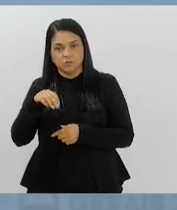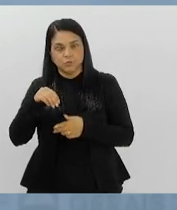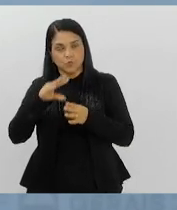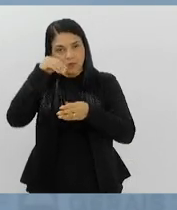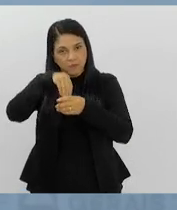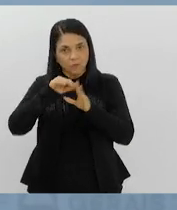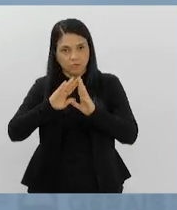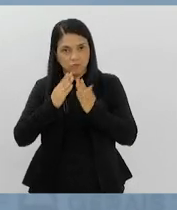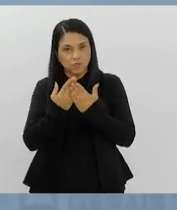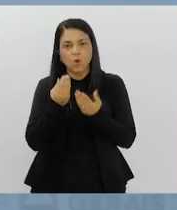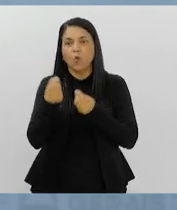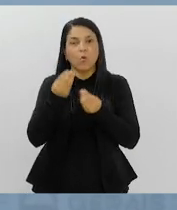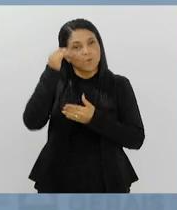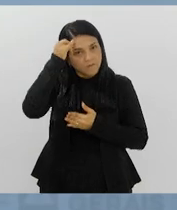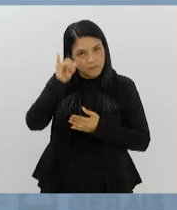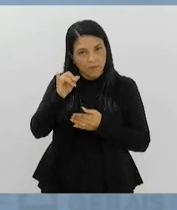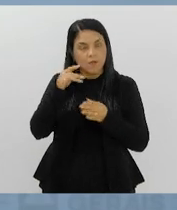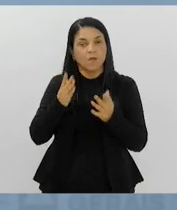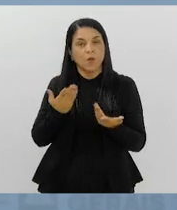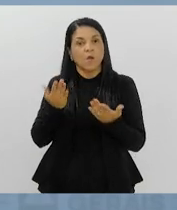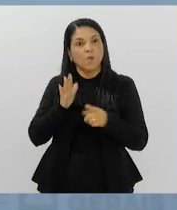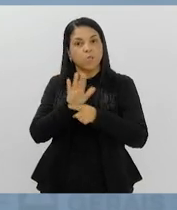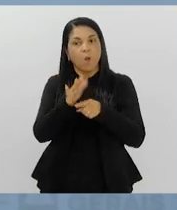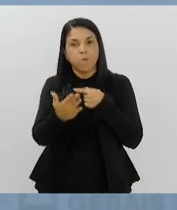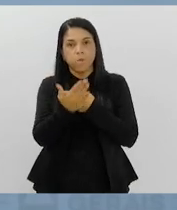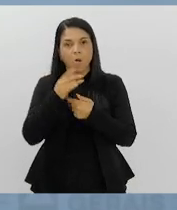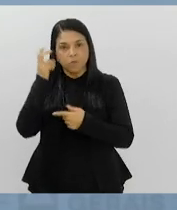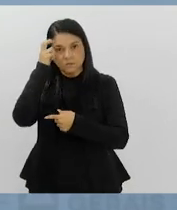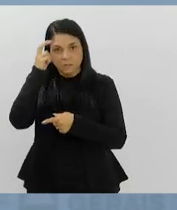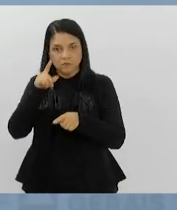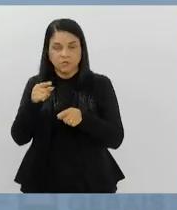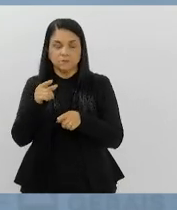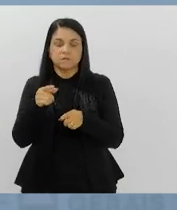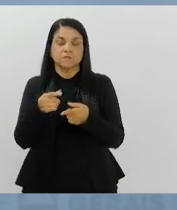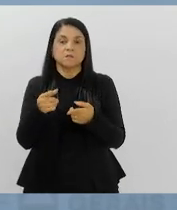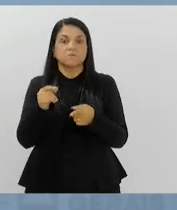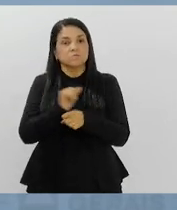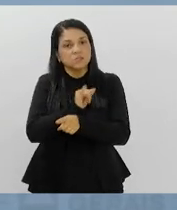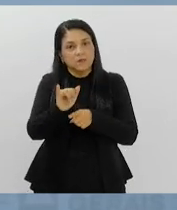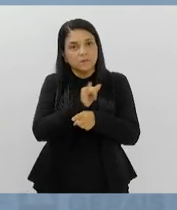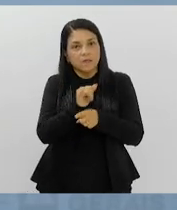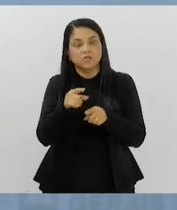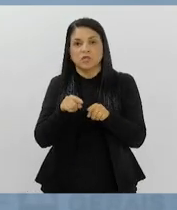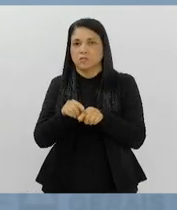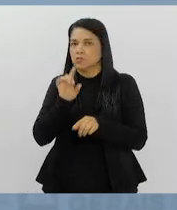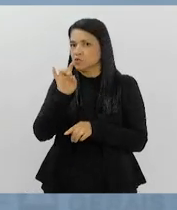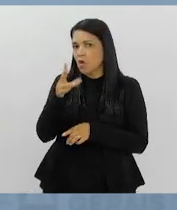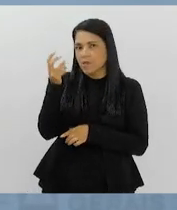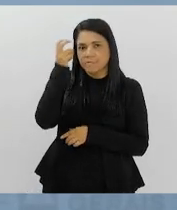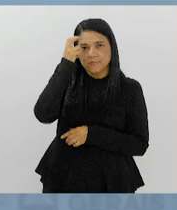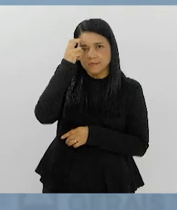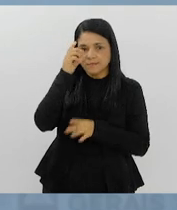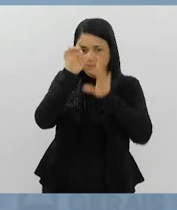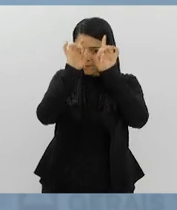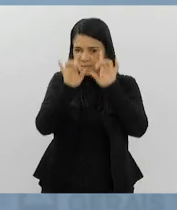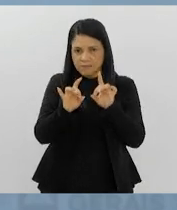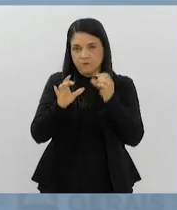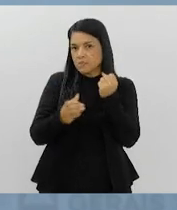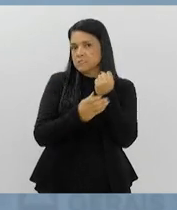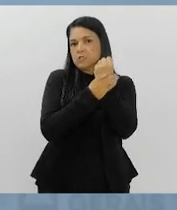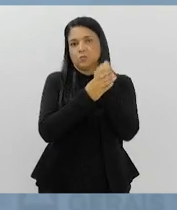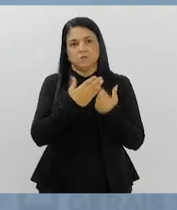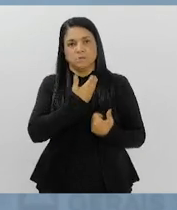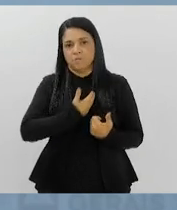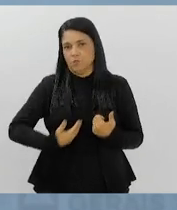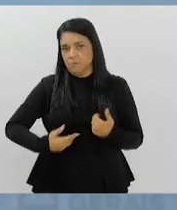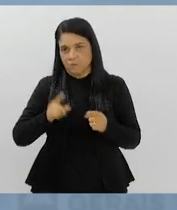a gente previne isso, cooperação de inteligência e casos práticos. Afinal, né, gente, inteligência também não é algo, né, que é específico de segurança pública, né? É